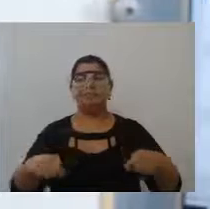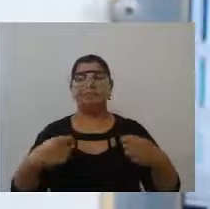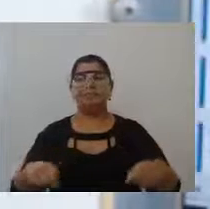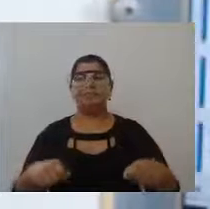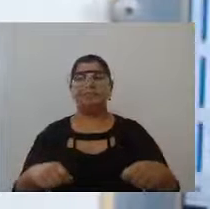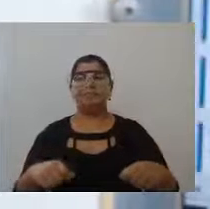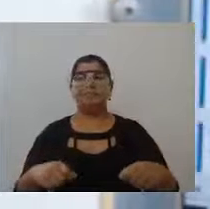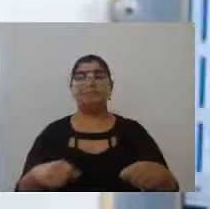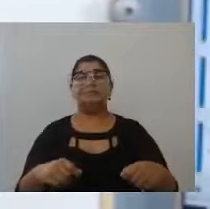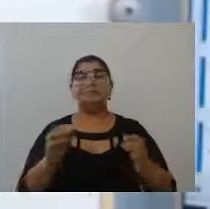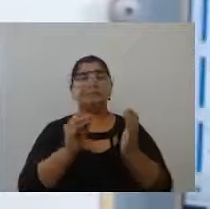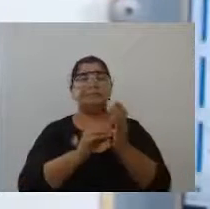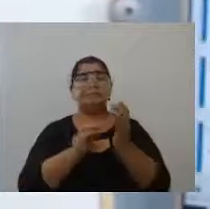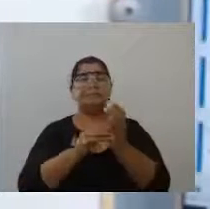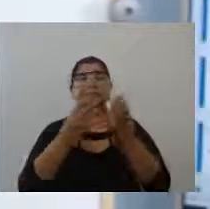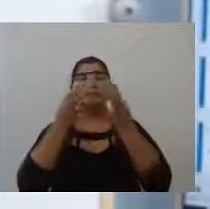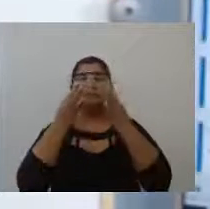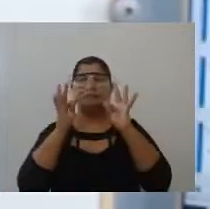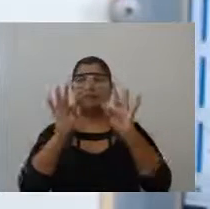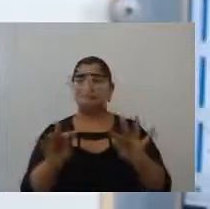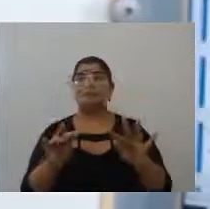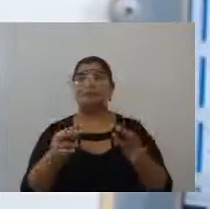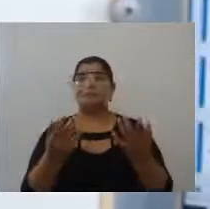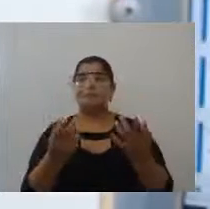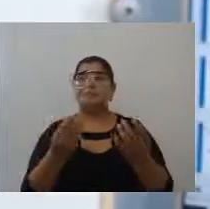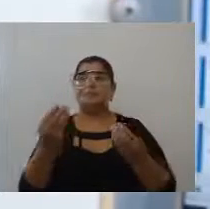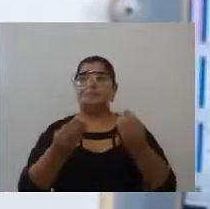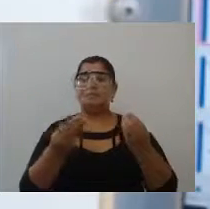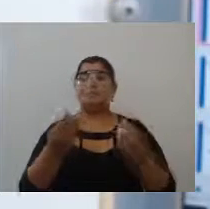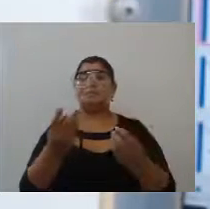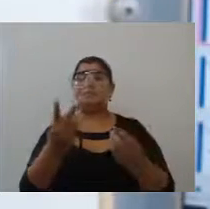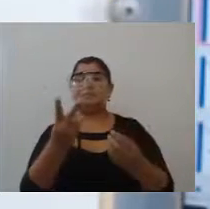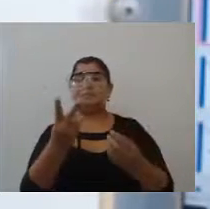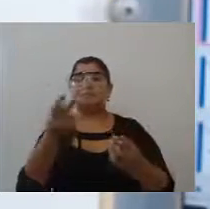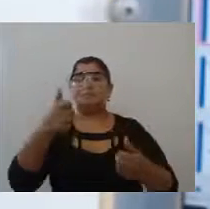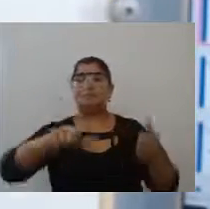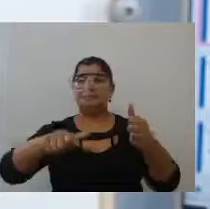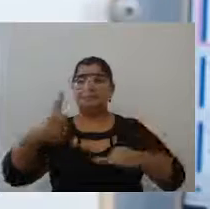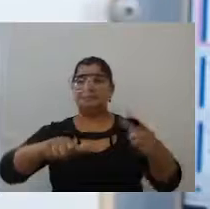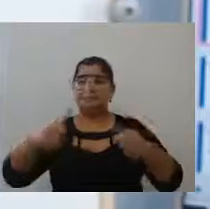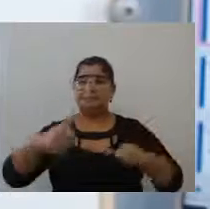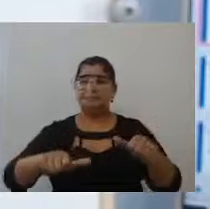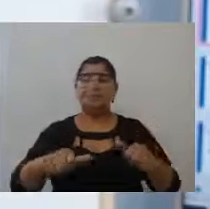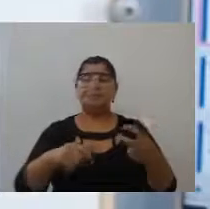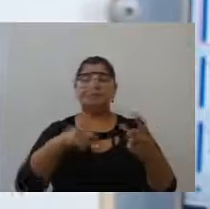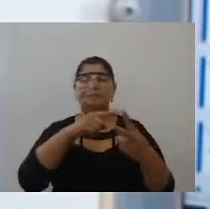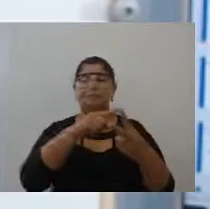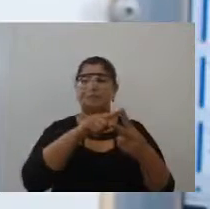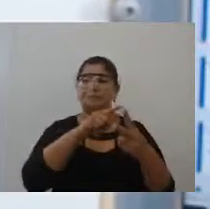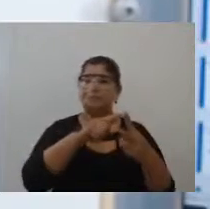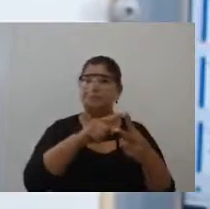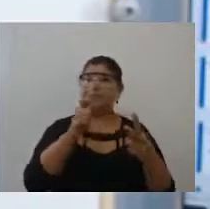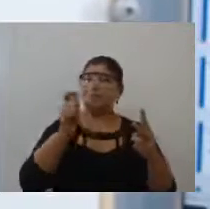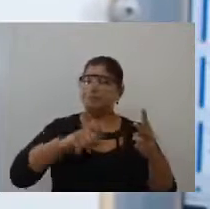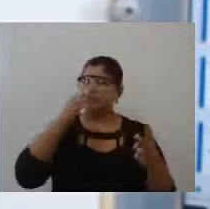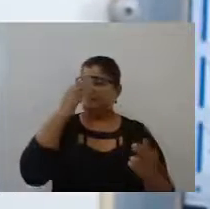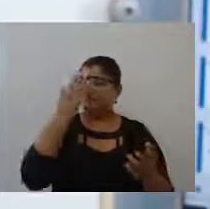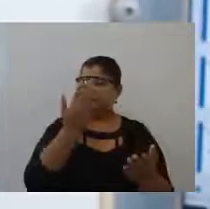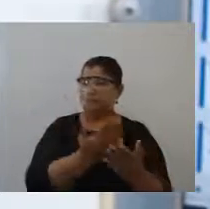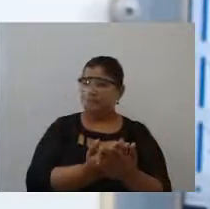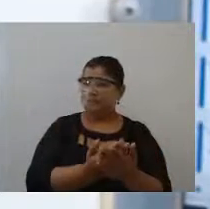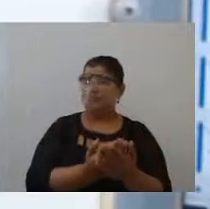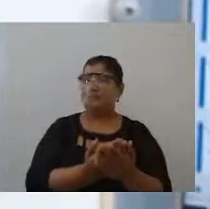A desatenção a essa dupla avaliação. É uma dupla avaliação. Será que a coisa merece confiança?